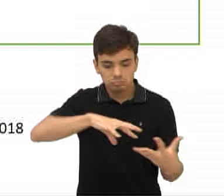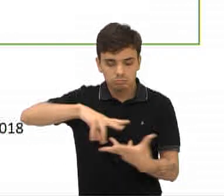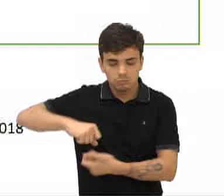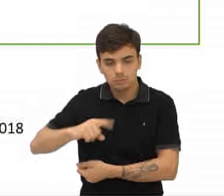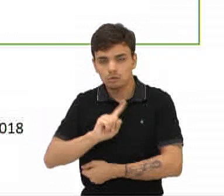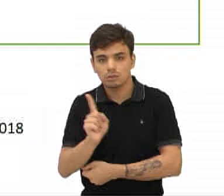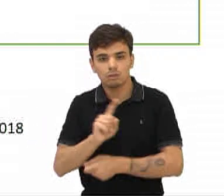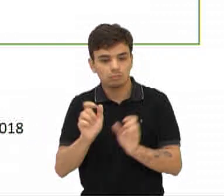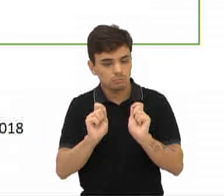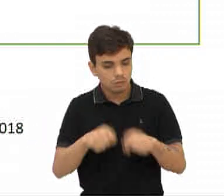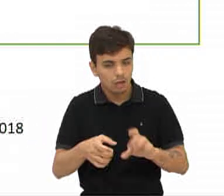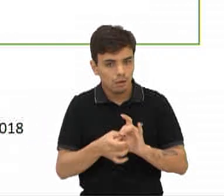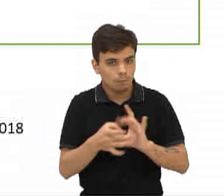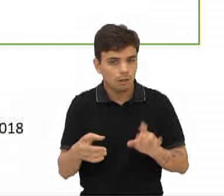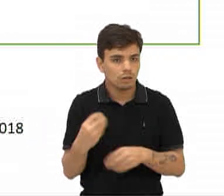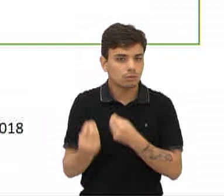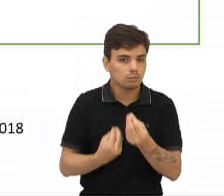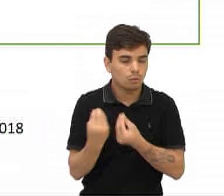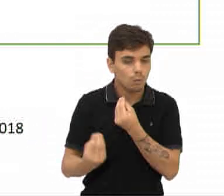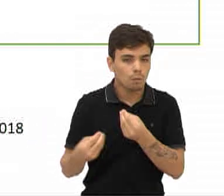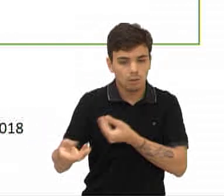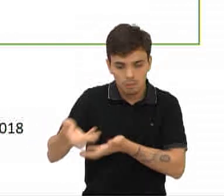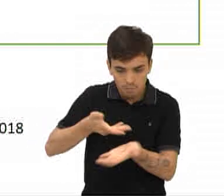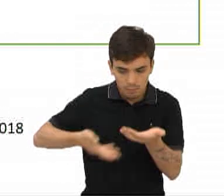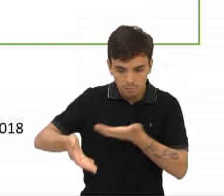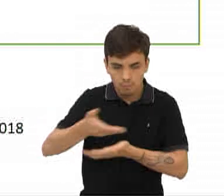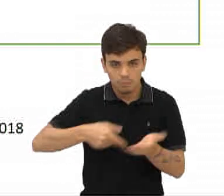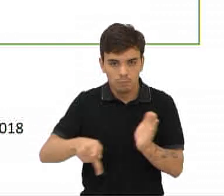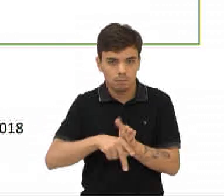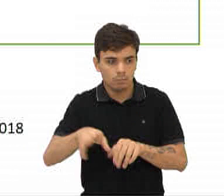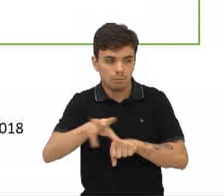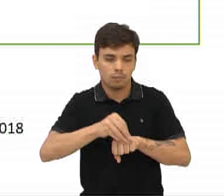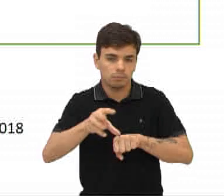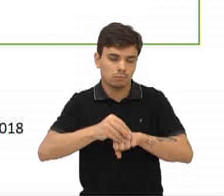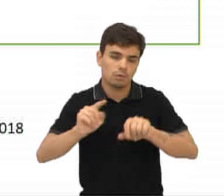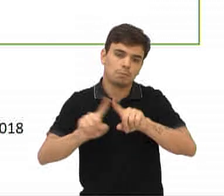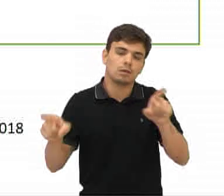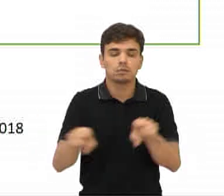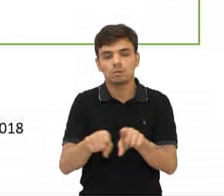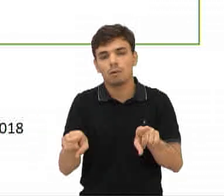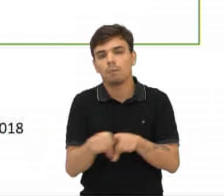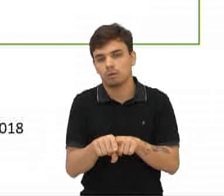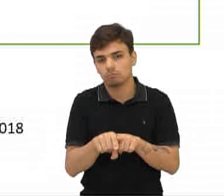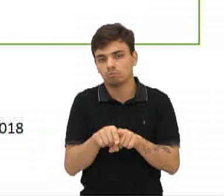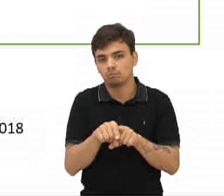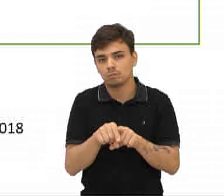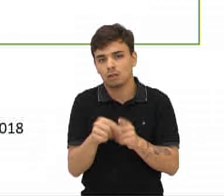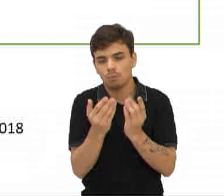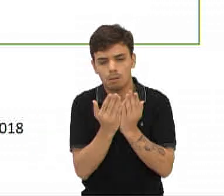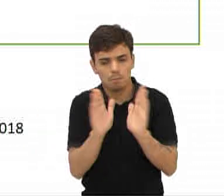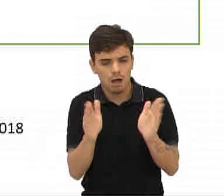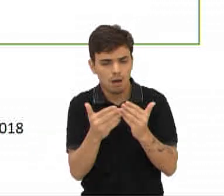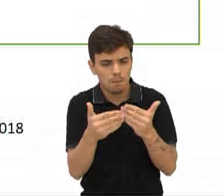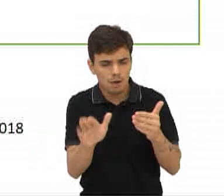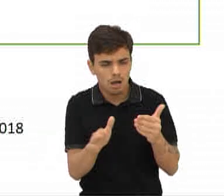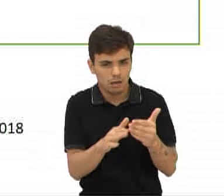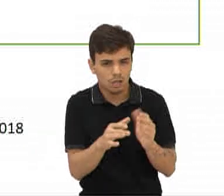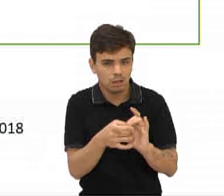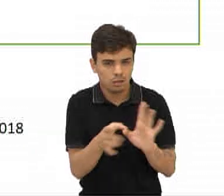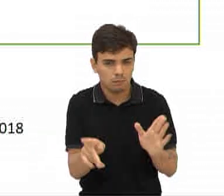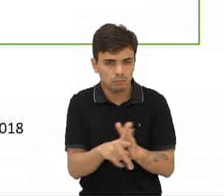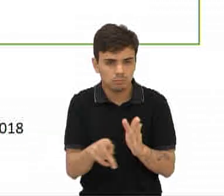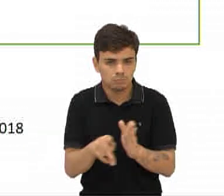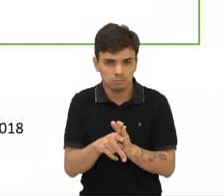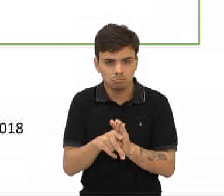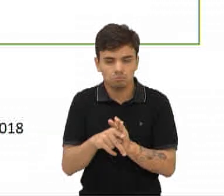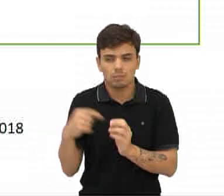só possibilitou novas formas de interação com o conhecimento, mas também abriu portas para manipulação e